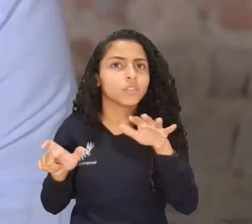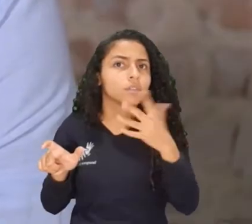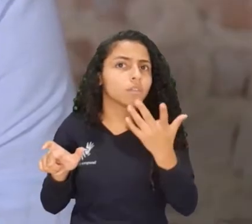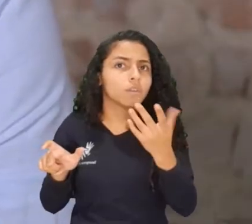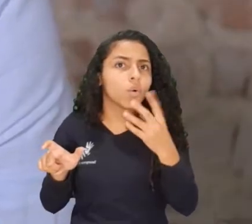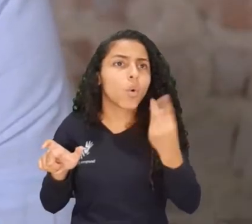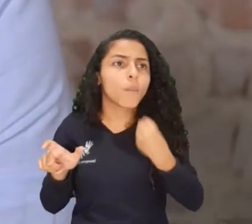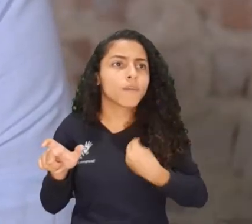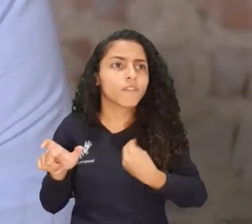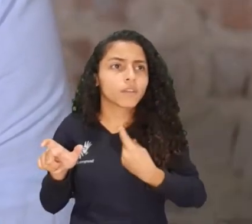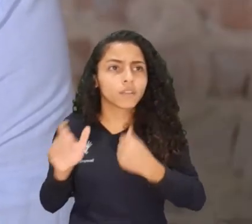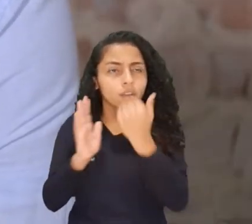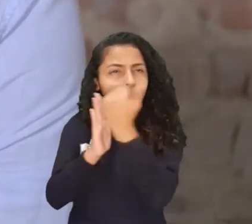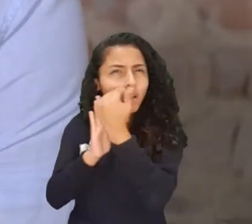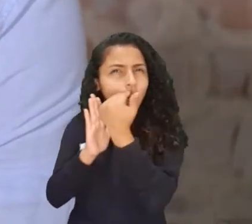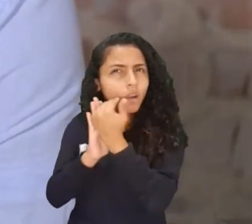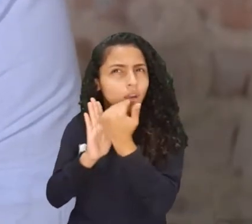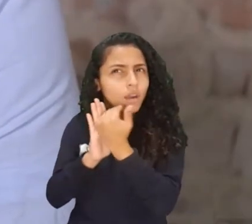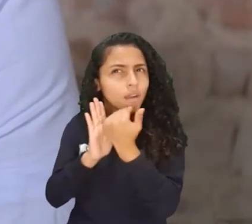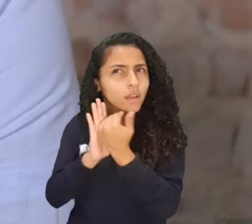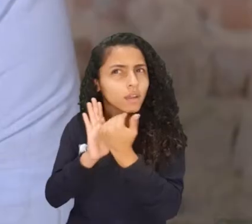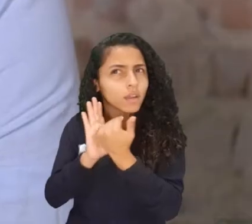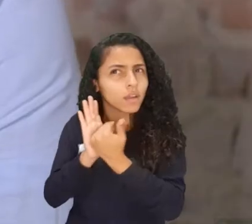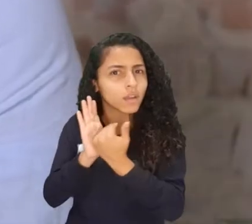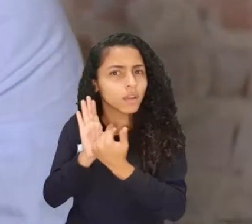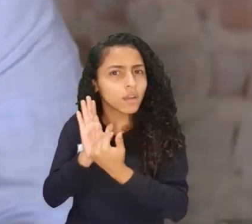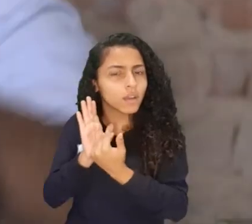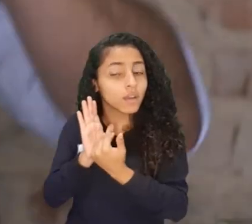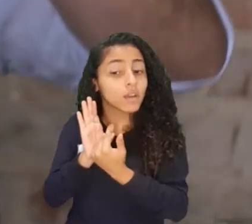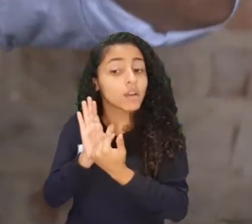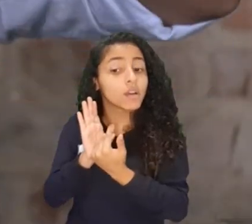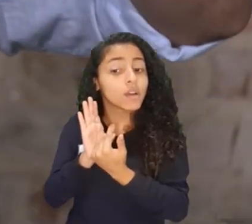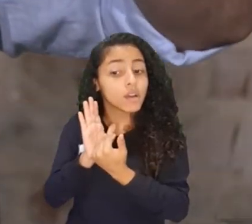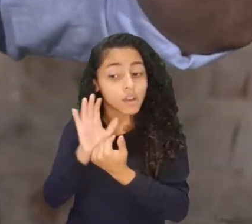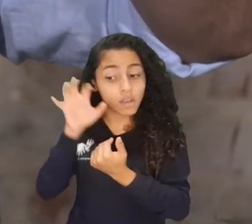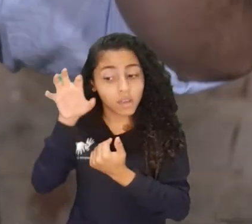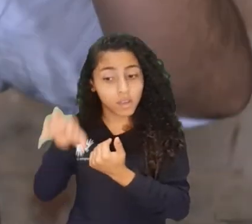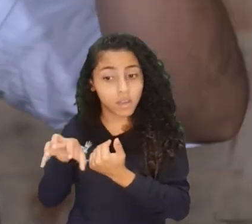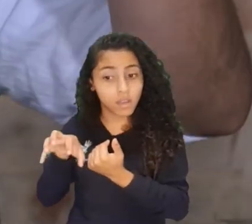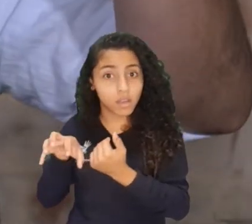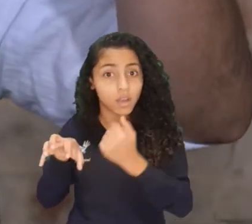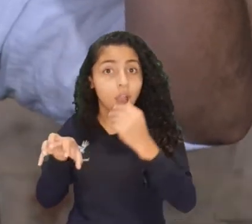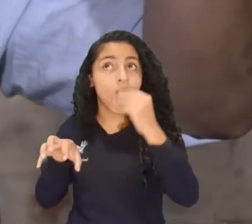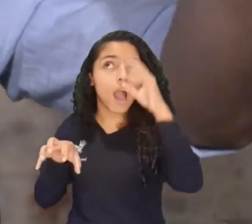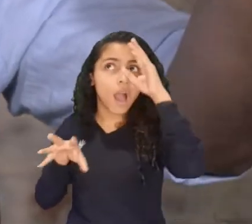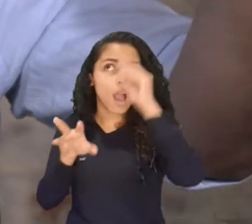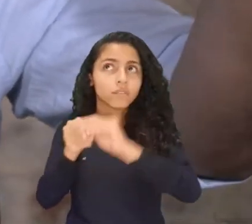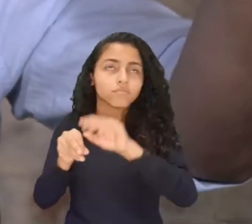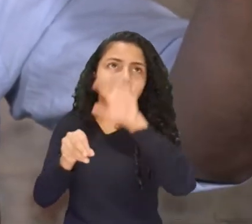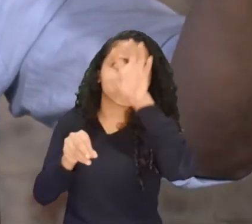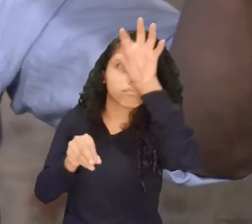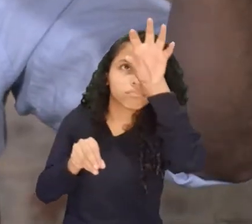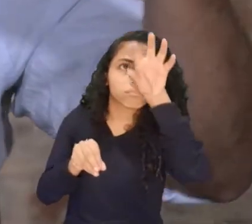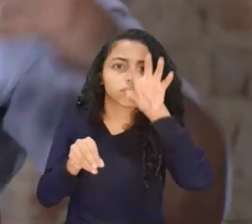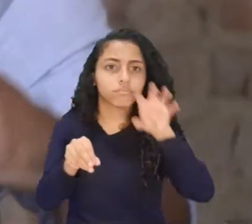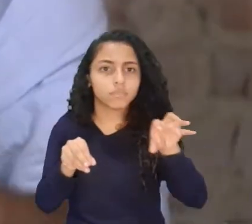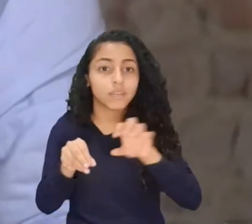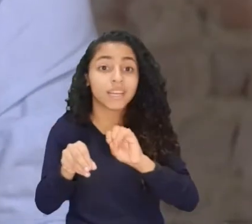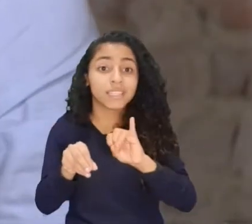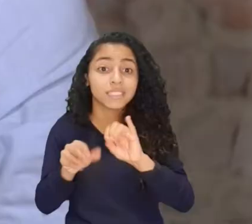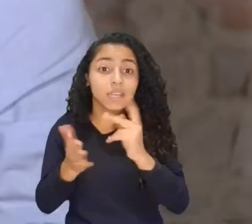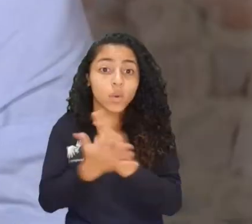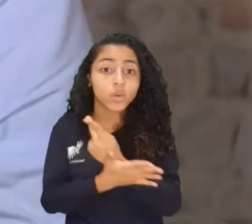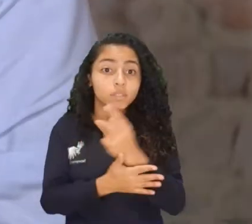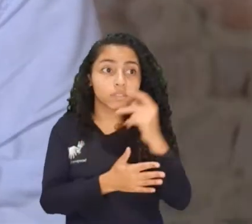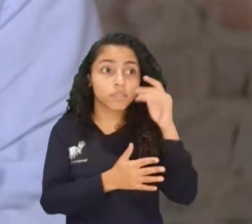sobreviver, eu consigo dizer se o quadradinho do lado ou se o quadradinho de cima, a temperatura for para um valor e a